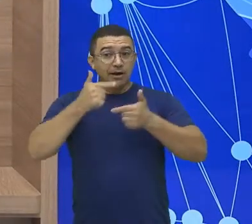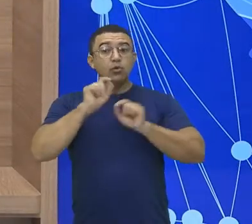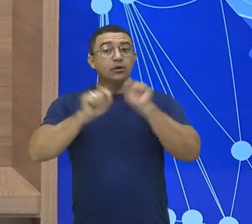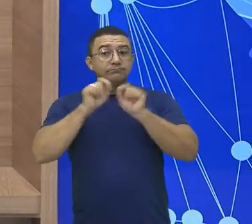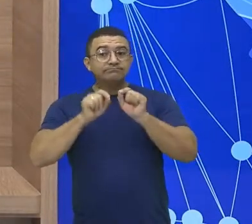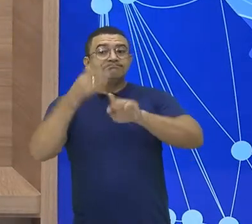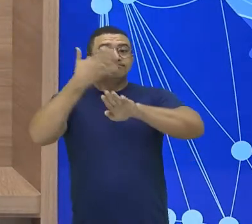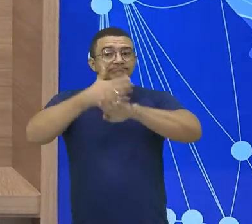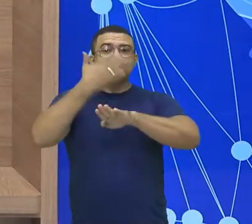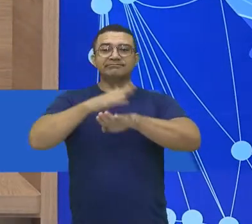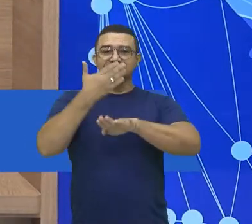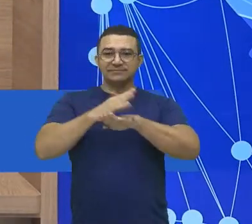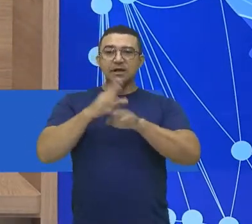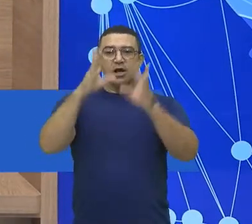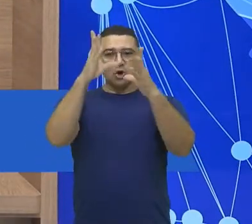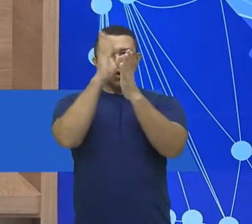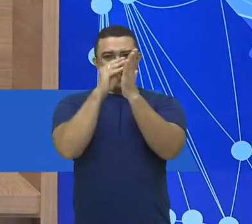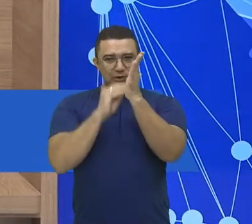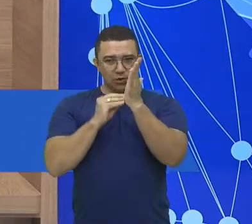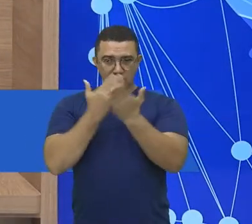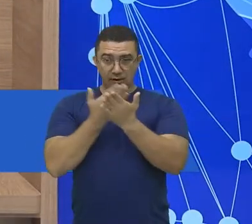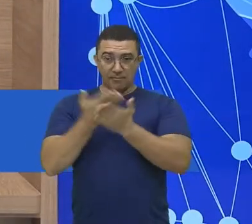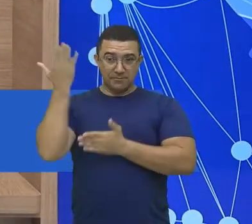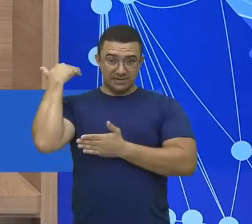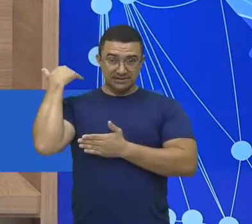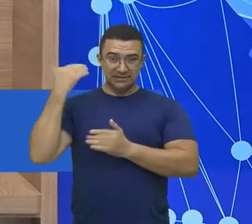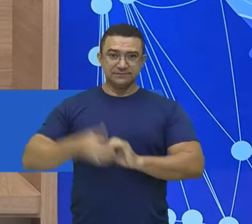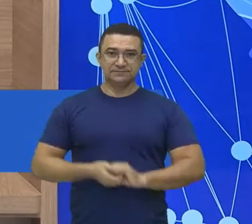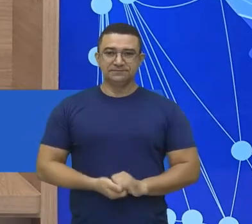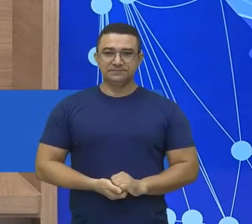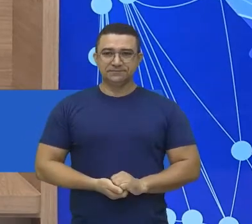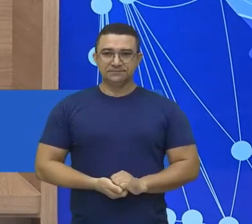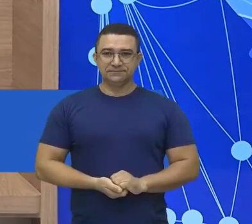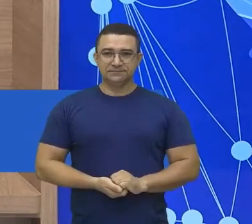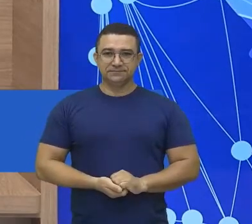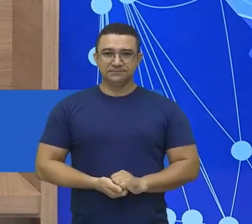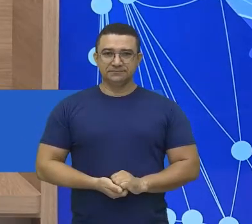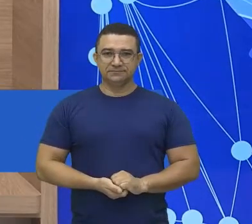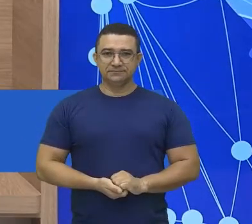que nós vimos na aula anterior. Vamos relembrar? Olha só.